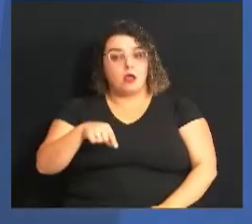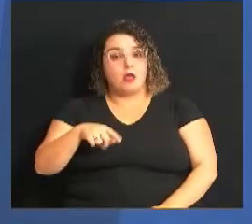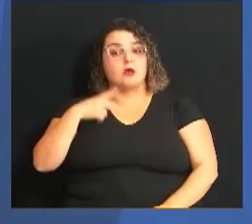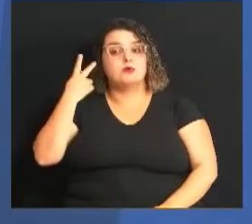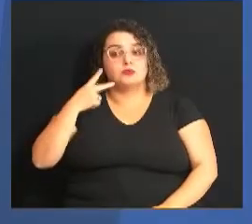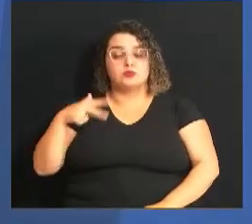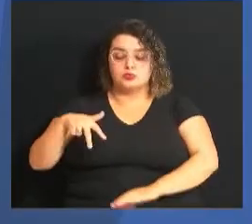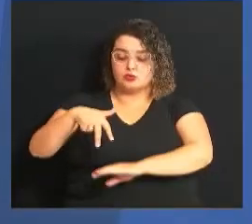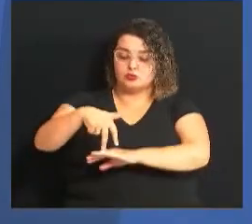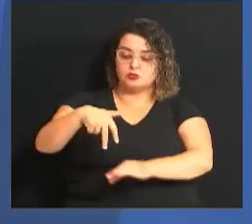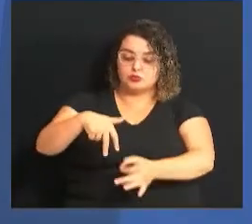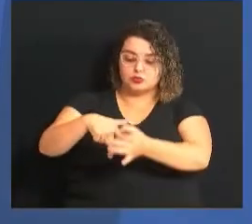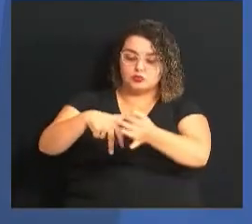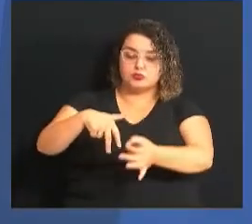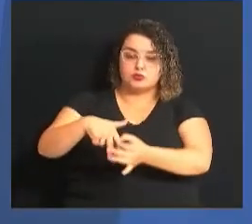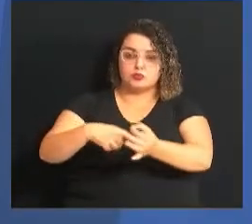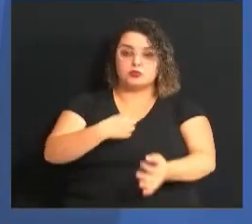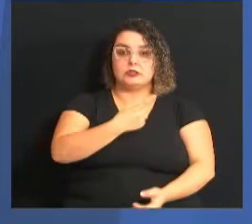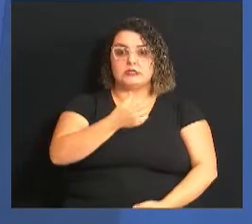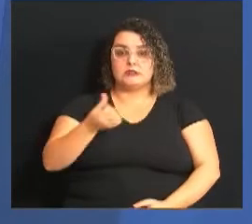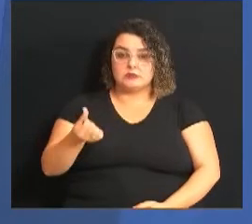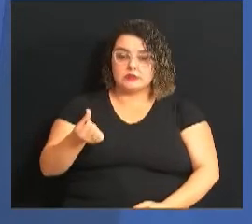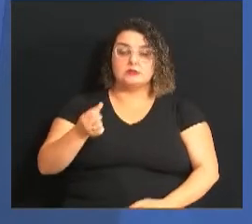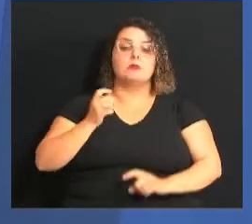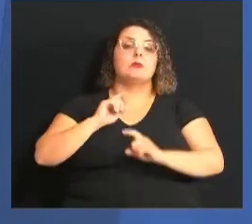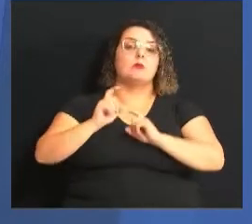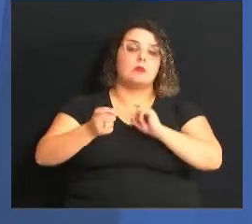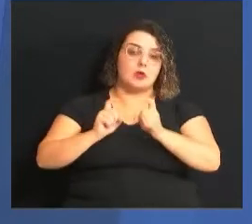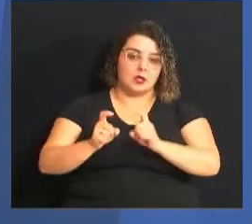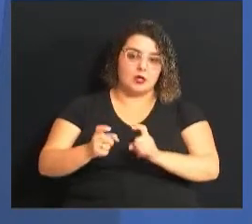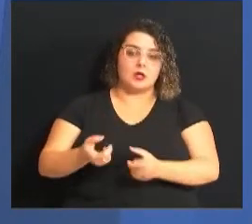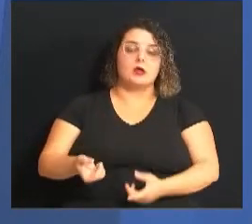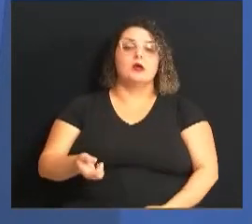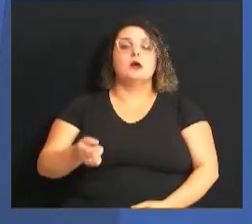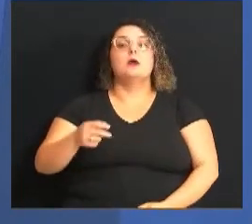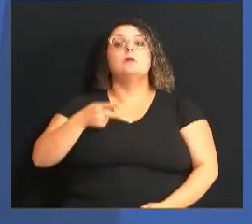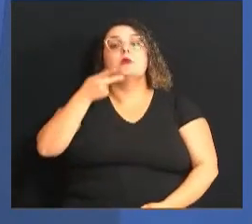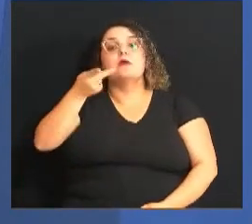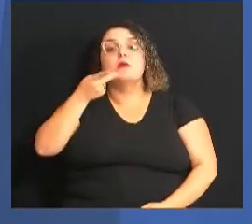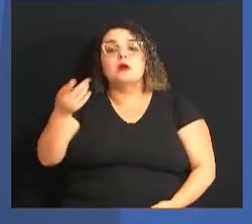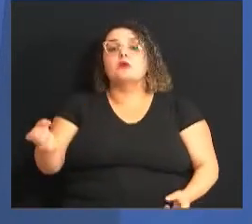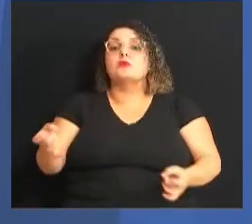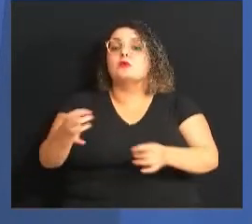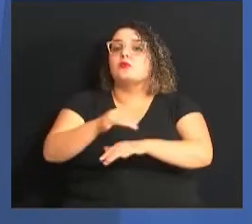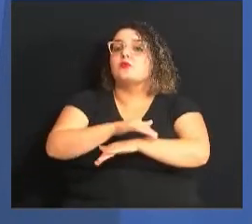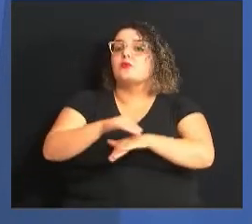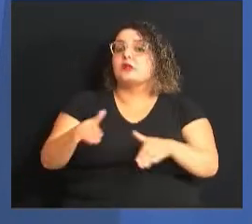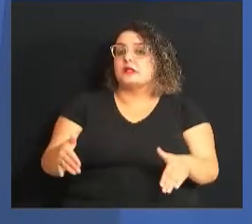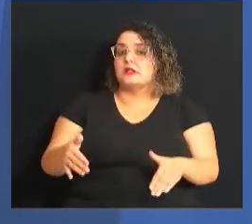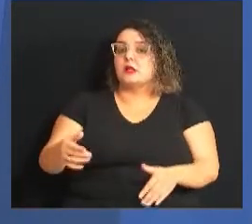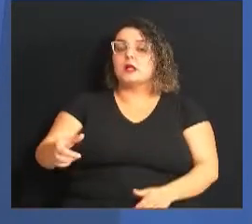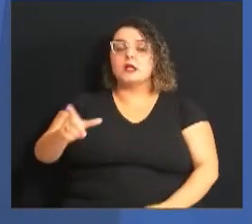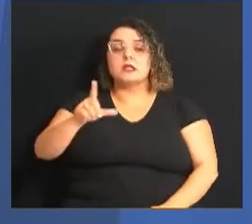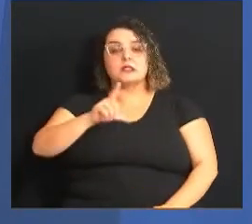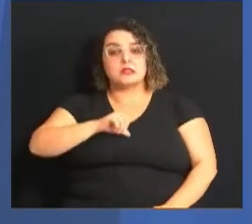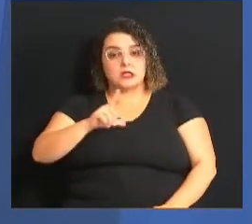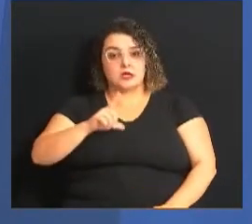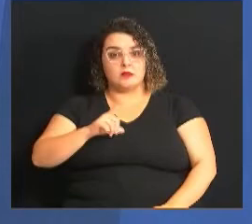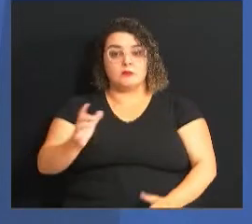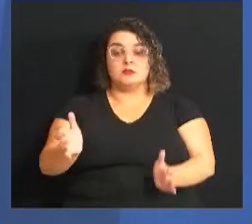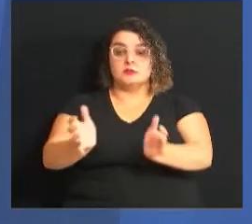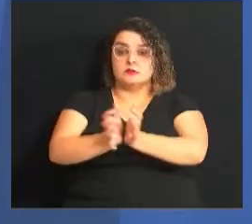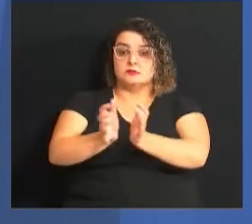a 16ª reunião ordinária para falar desse encerramento. Olha só, a gente teve a comissão